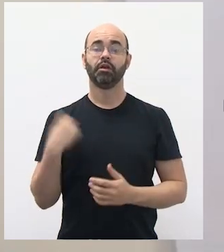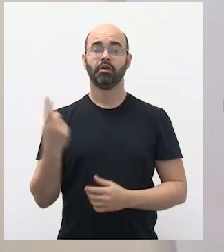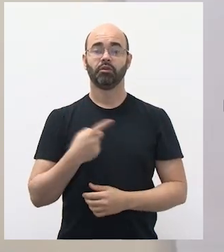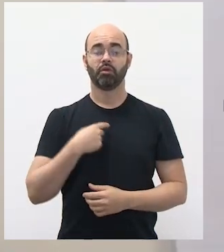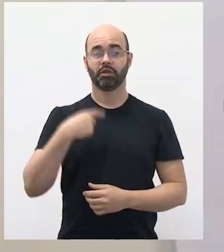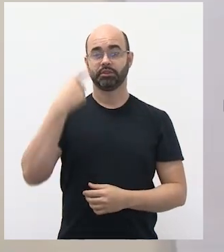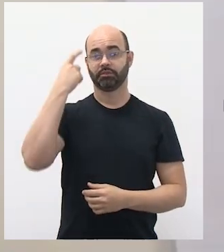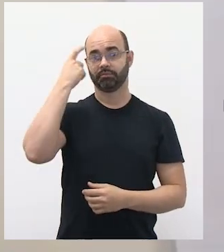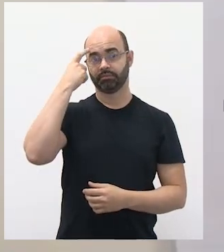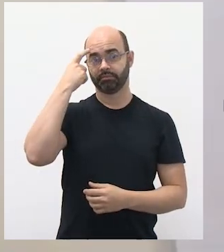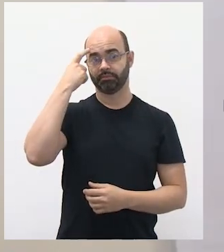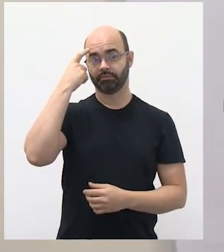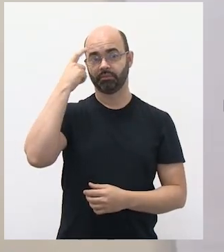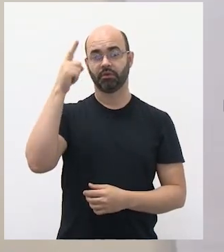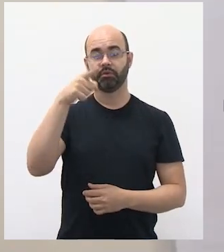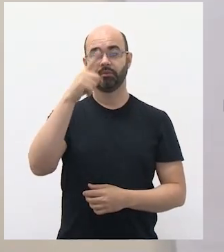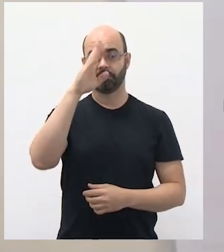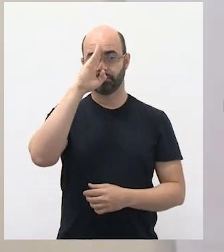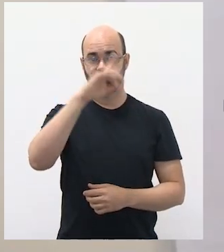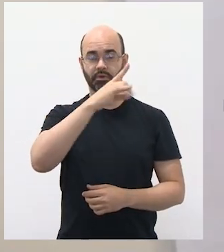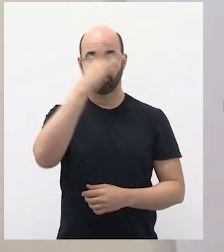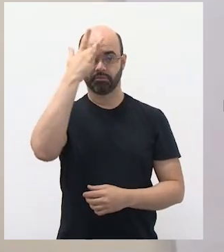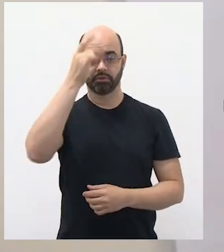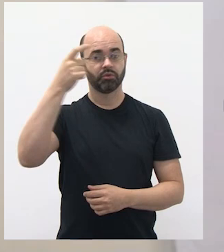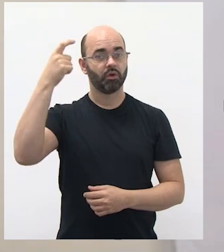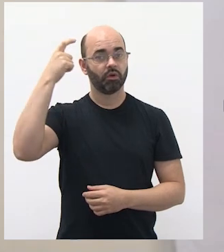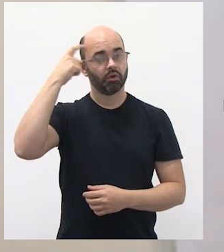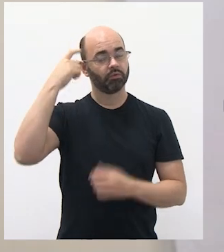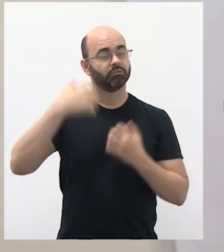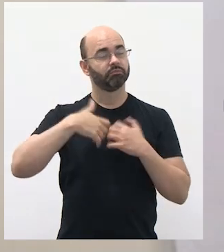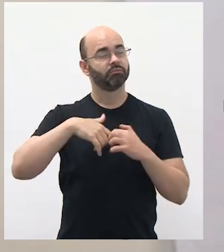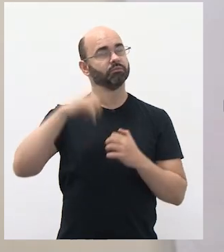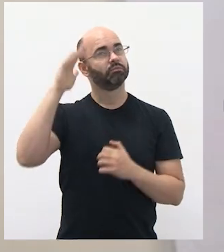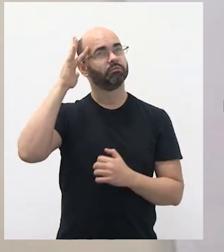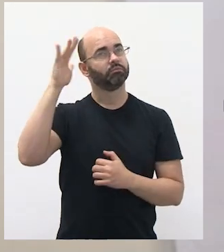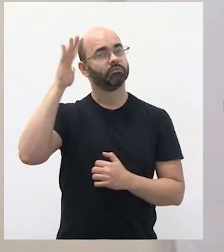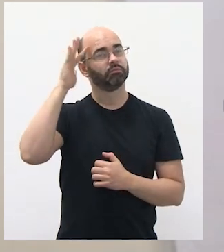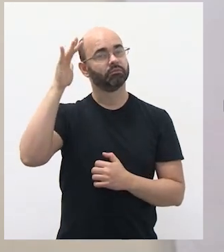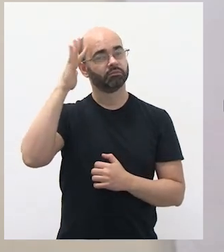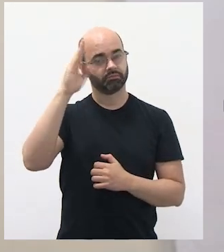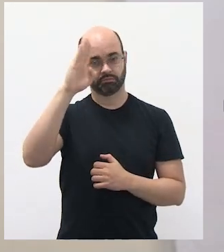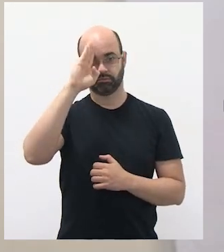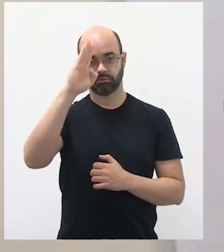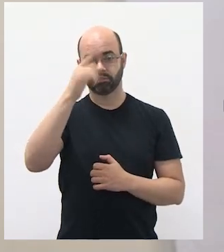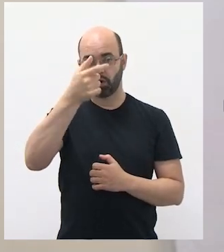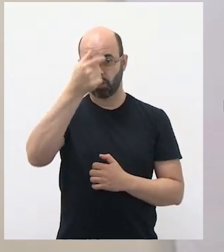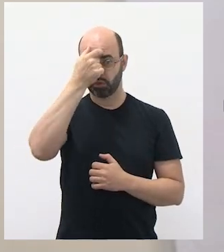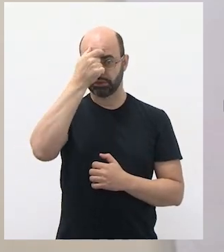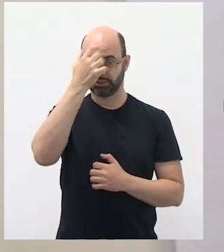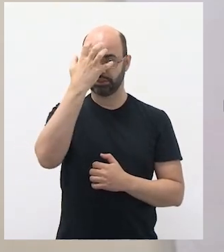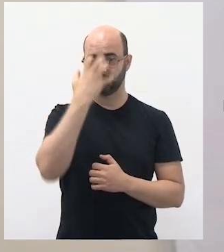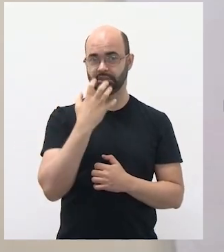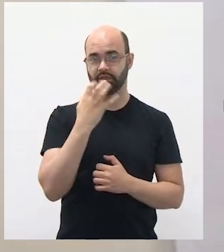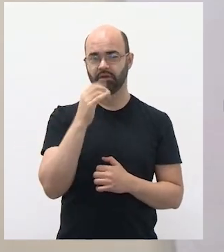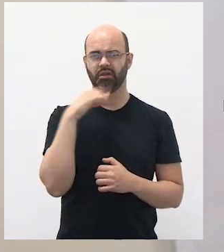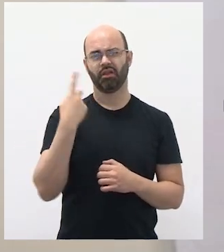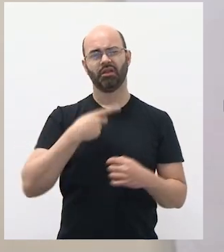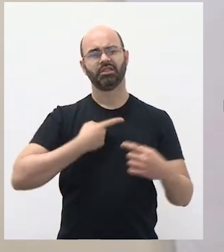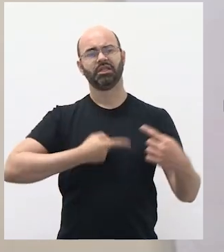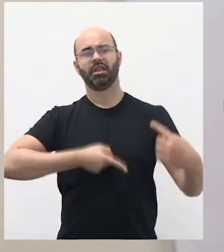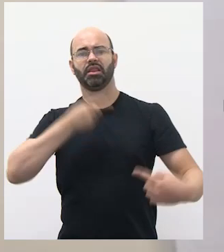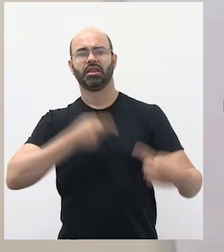uma conscientização acima de qualquer coisa, né? Não é um debate, não